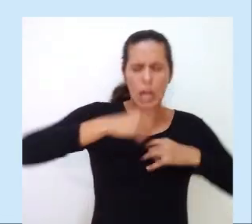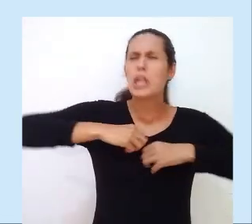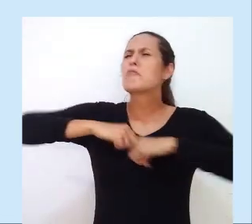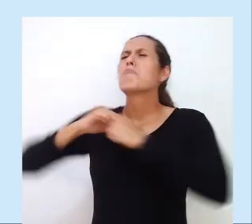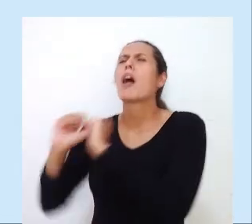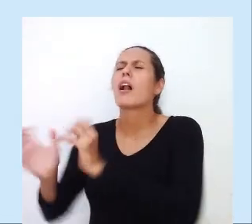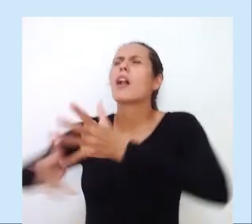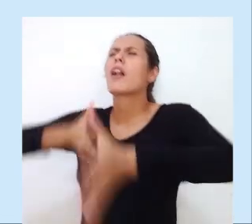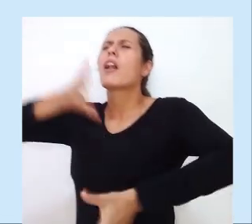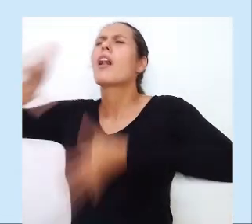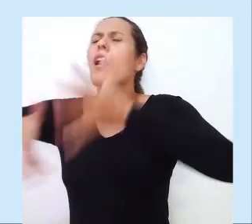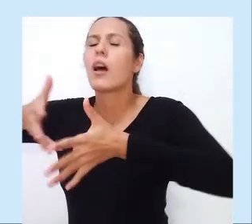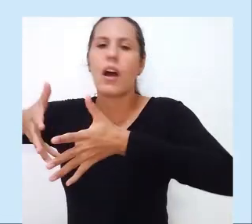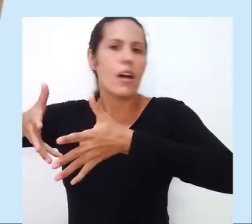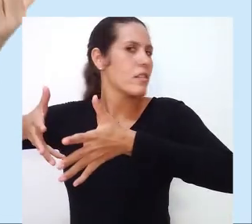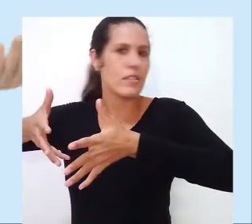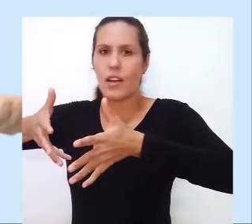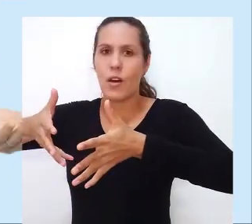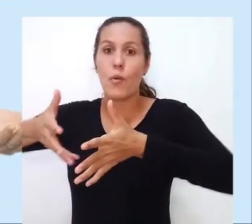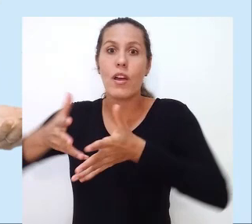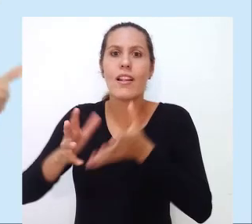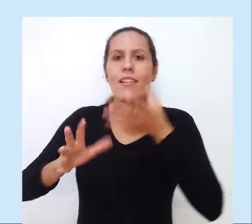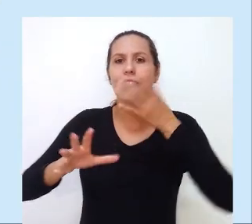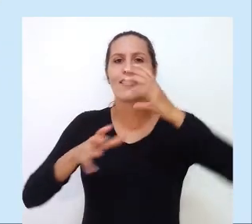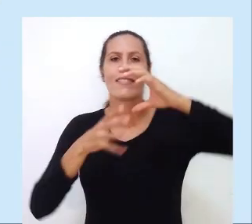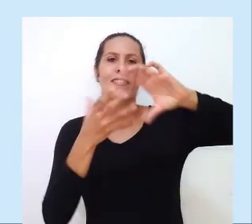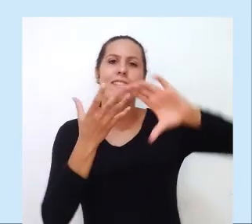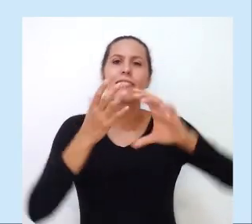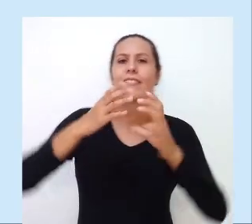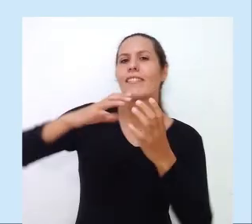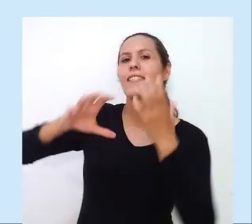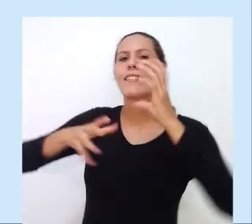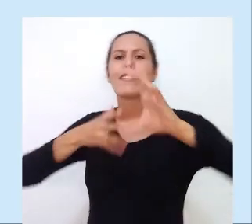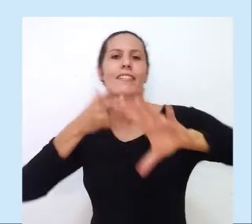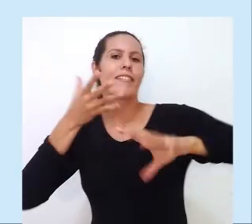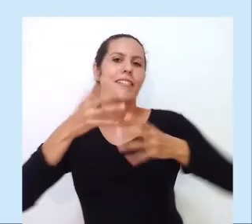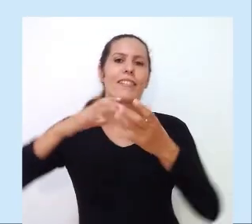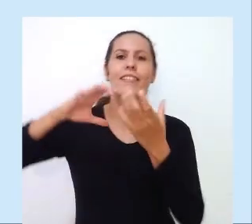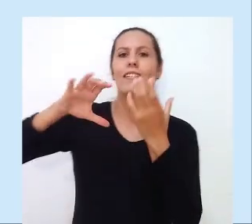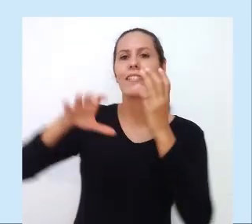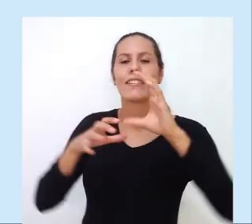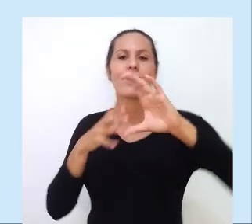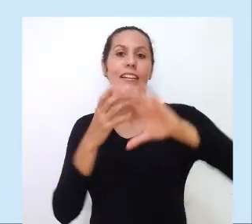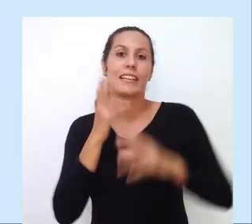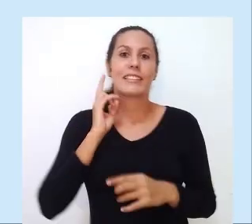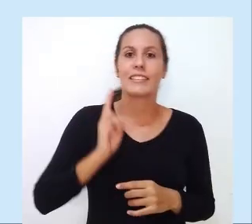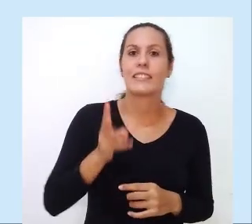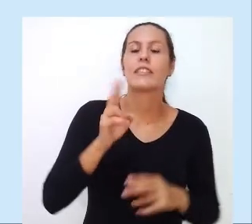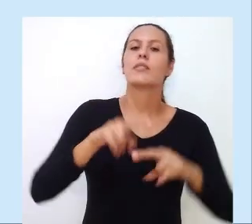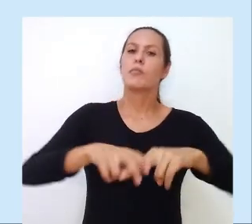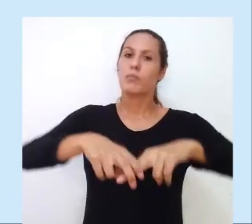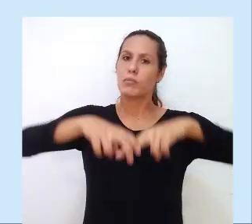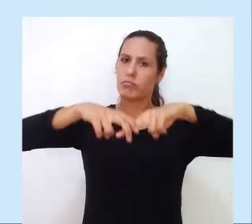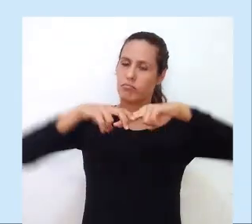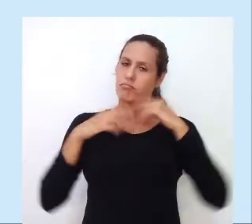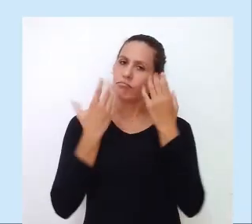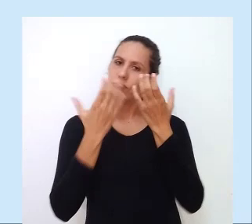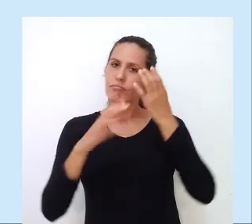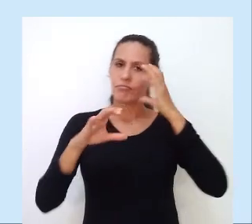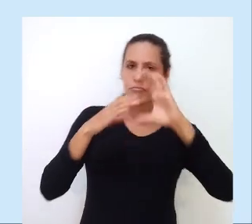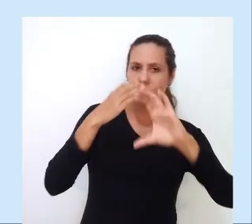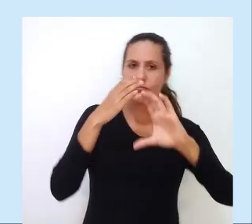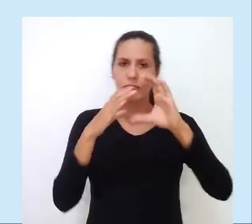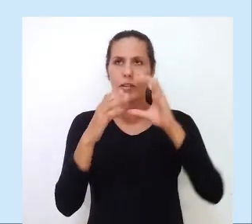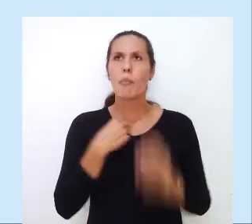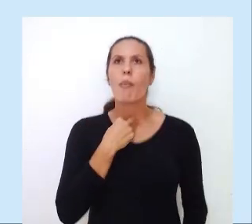seus textos, eles cantam os seus textos. Então, eles interpretam cantando através do